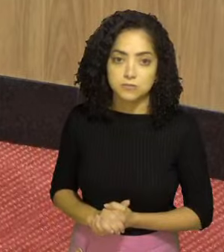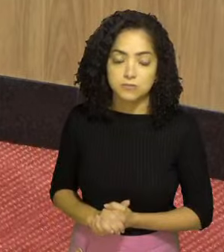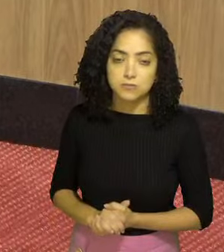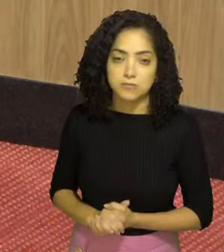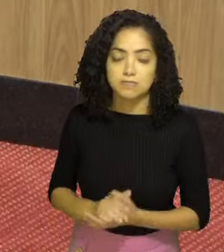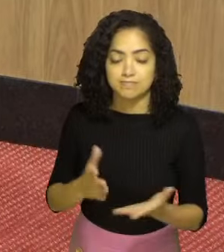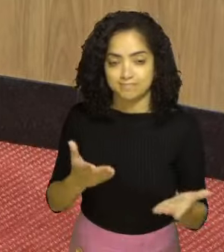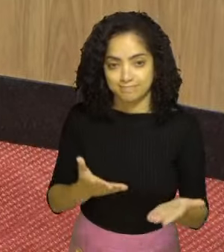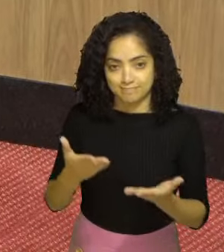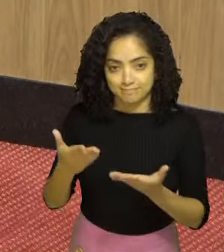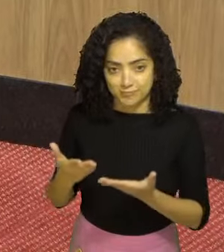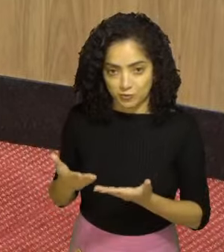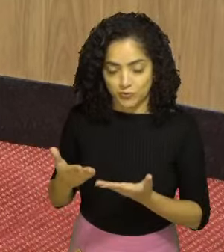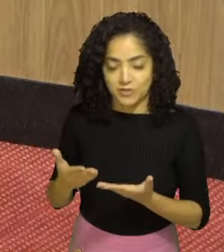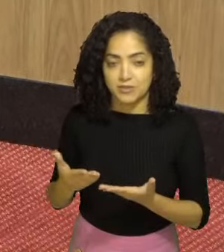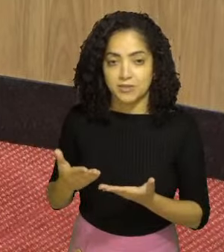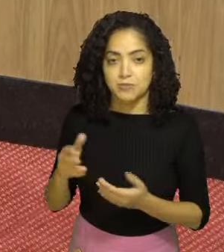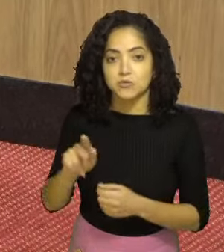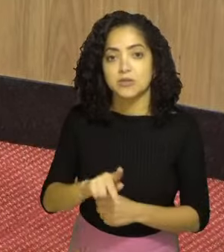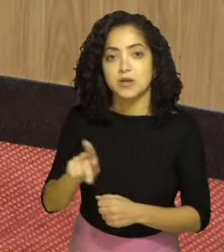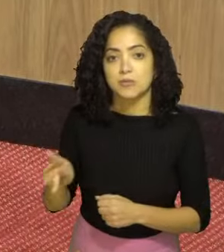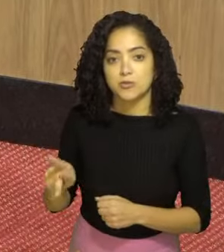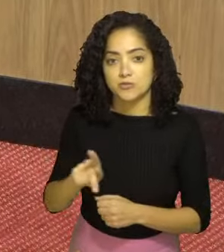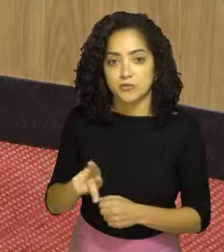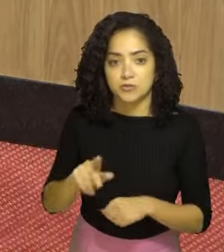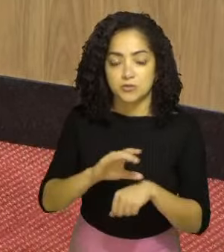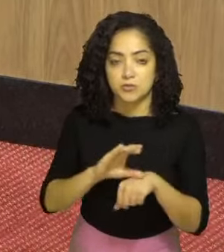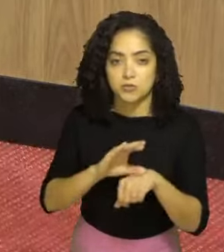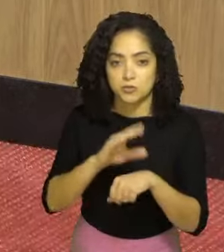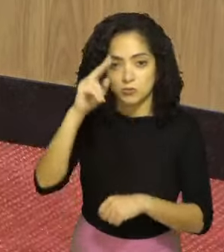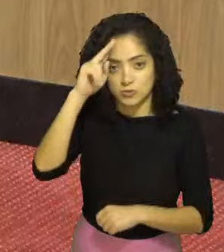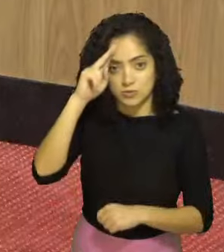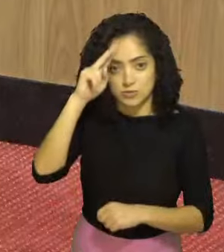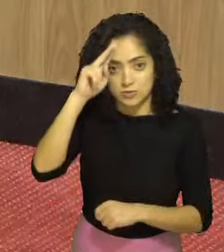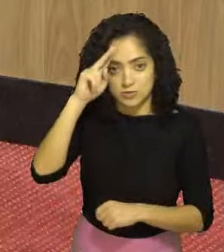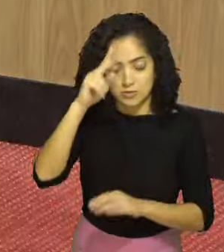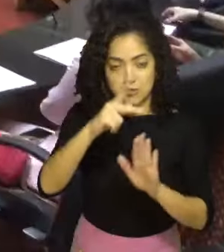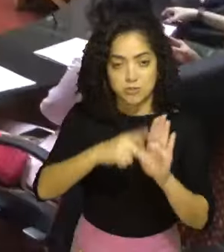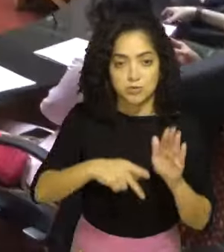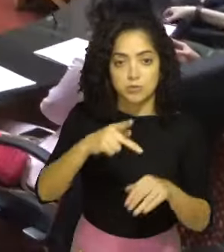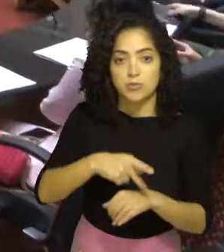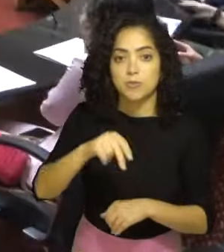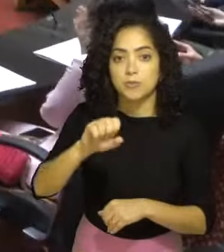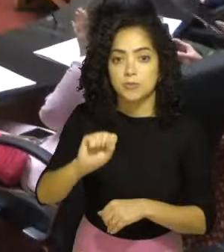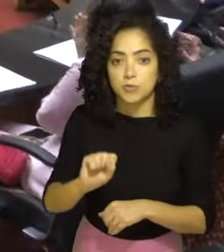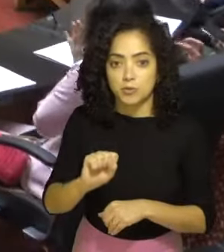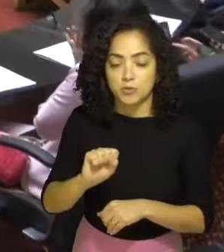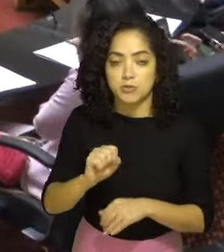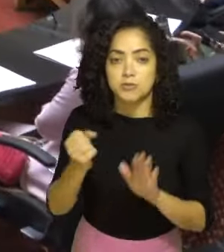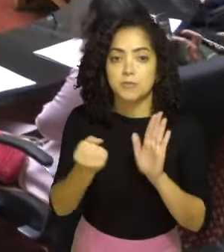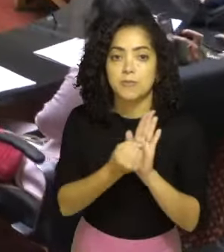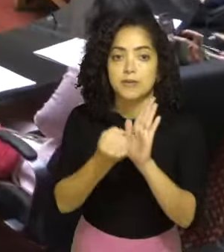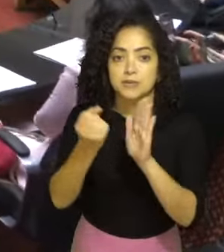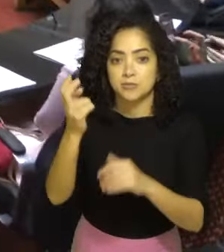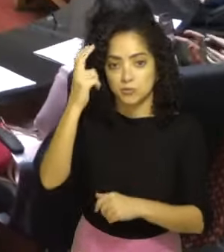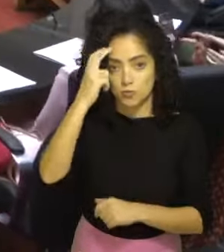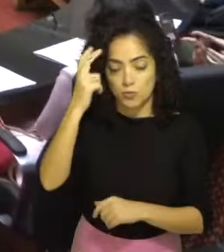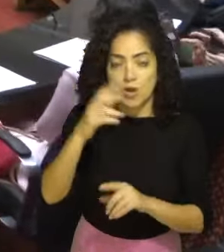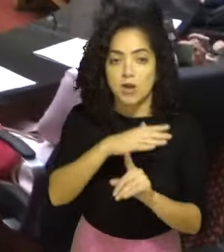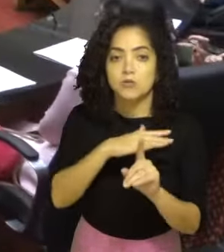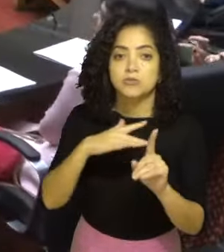Convidamos para receber a homenagem a professora do curso de História e do Programa de Pós-Graduação em Patrimônio Cultural e Sociedade